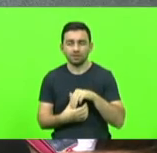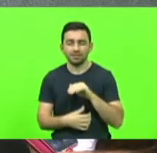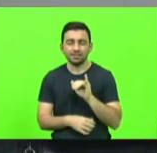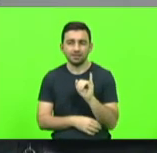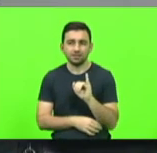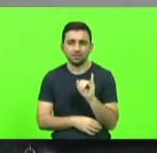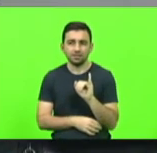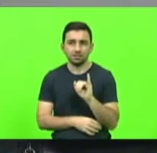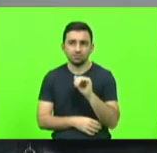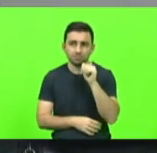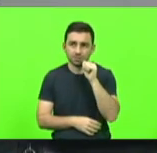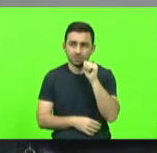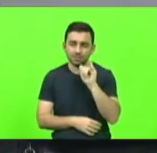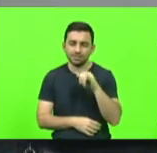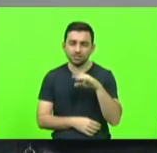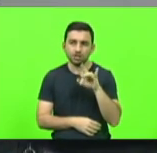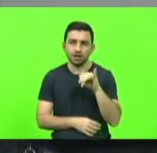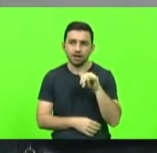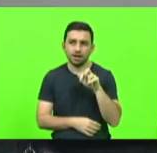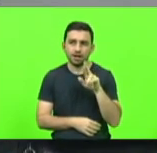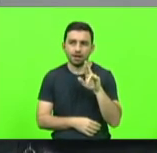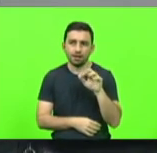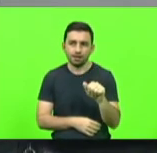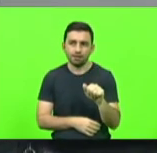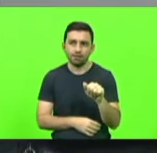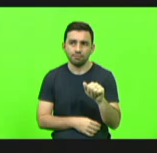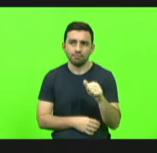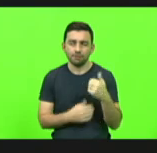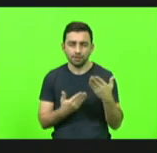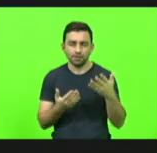senhora Indiara de Mesquita Fialho. Por favor.